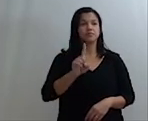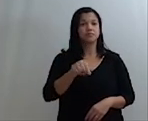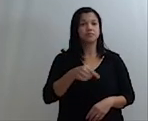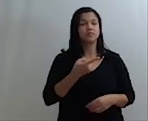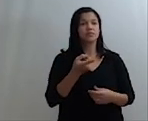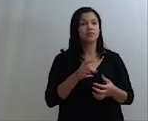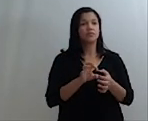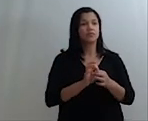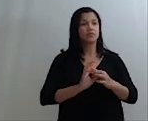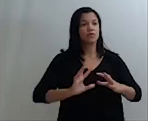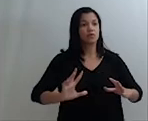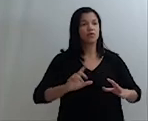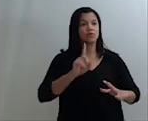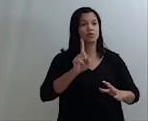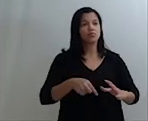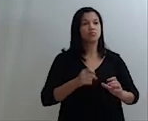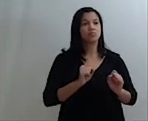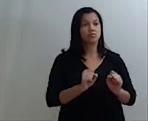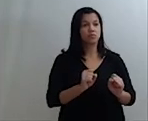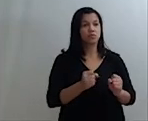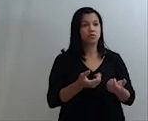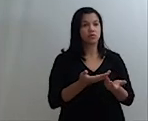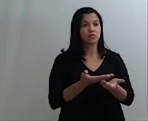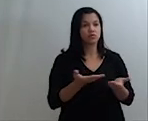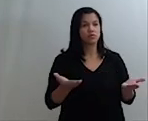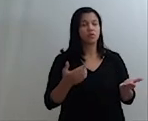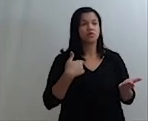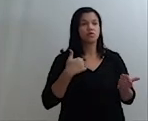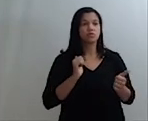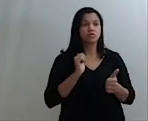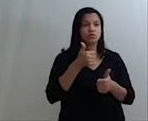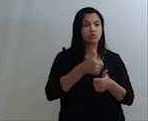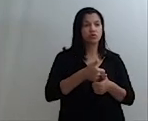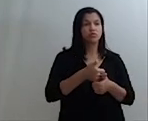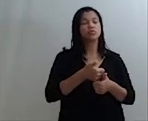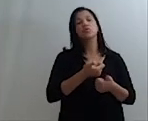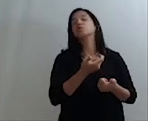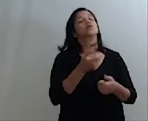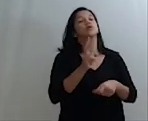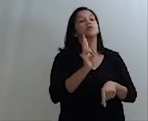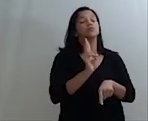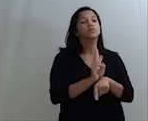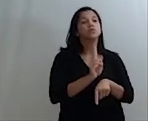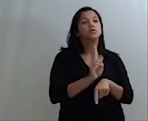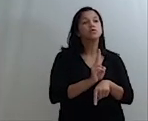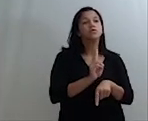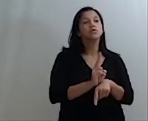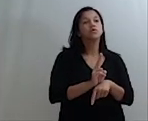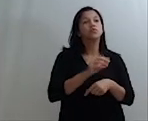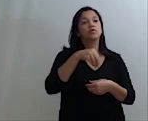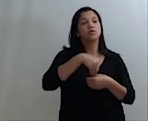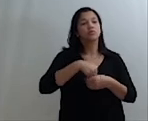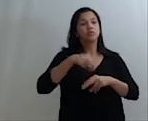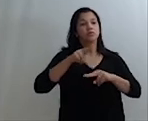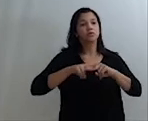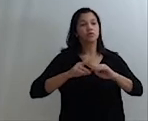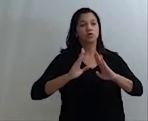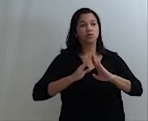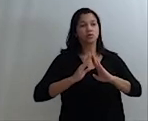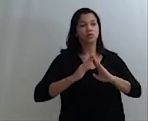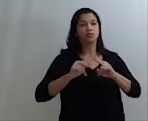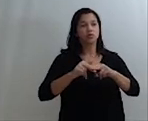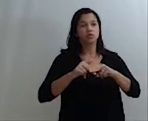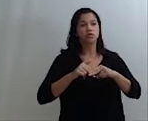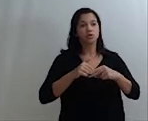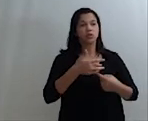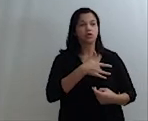seja o paciente posto liberdade ou substituí a prisão por medidas restritivas de direitos ou prisão domiciliar sobretudo em razão do estado de saúde do